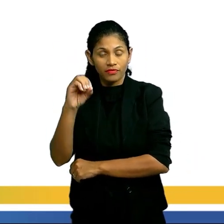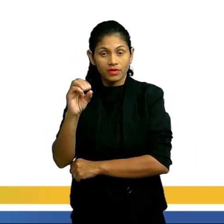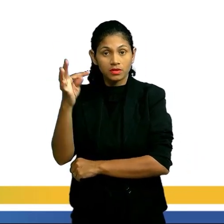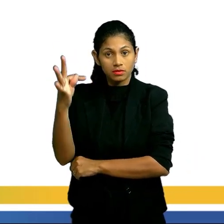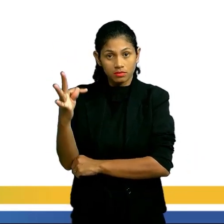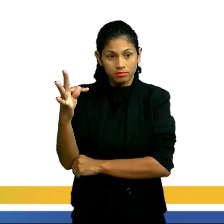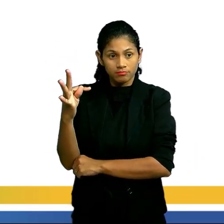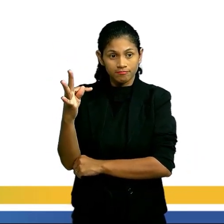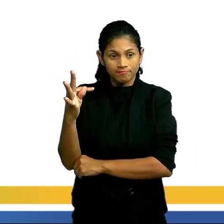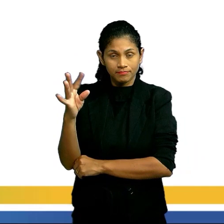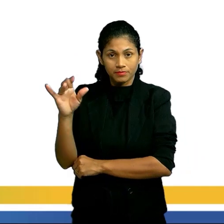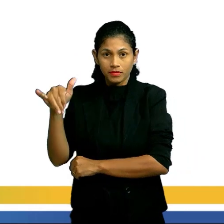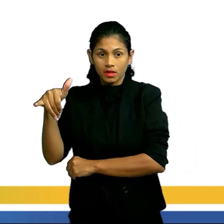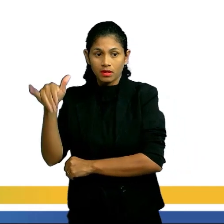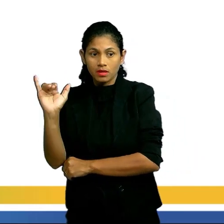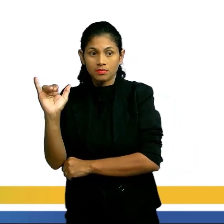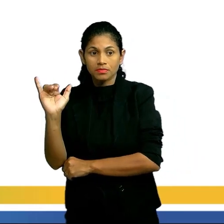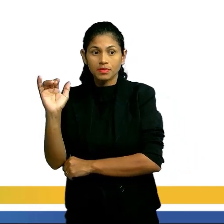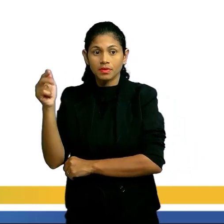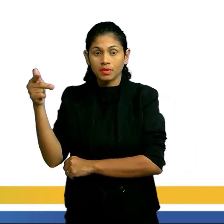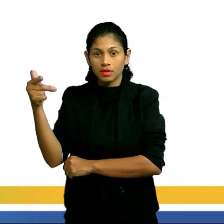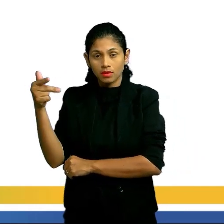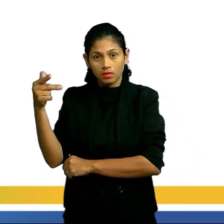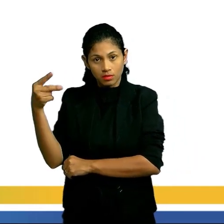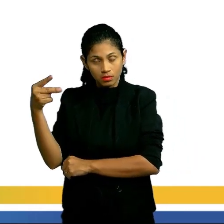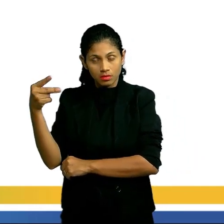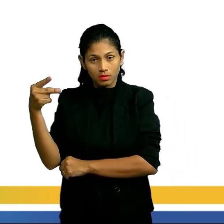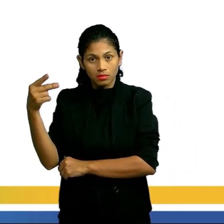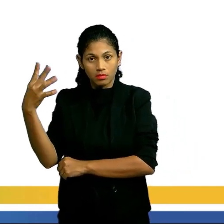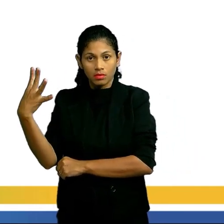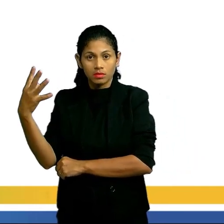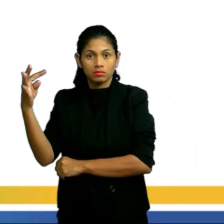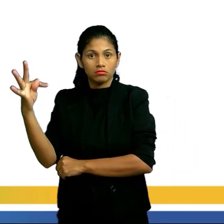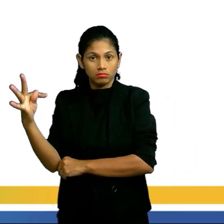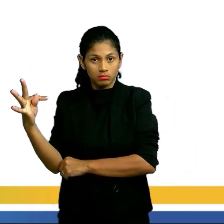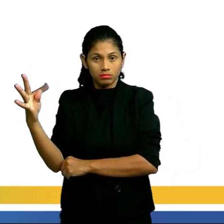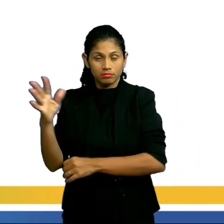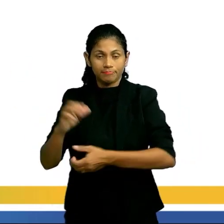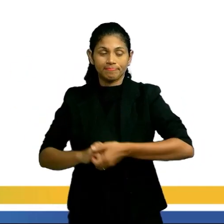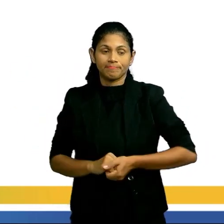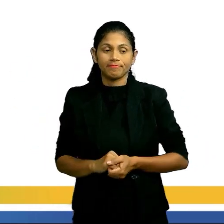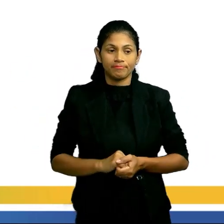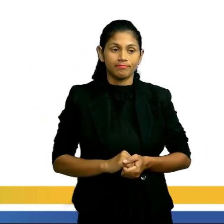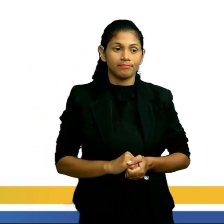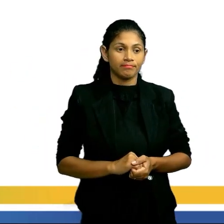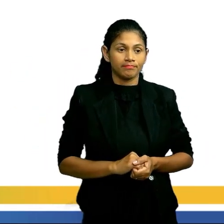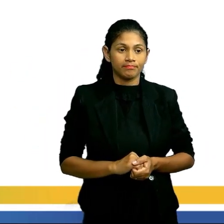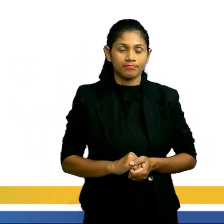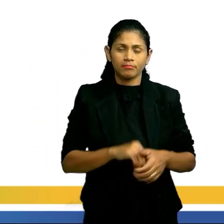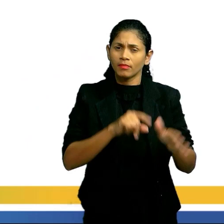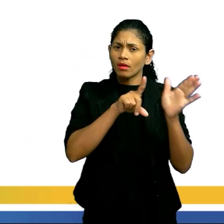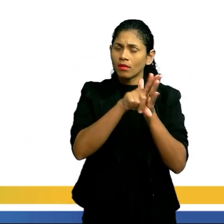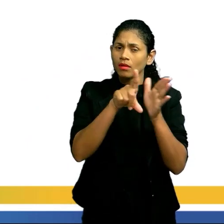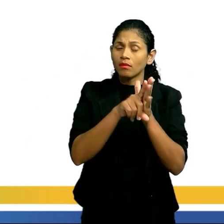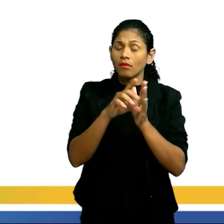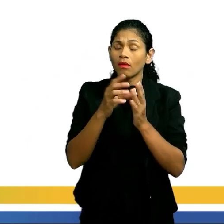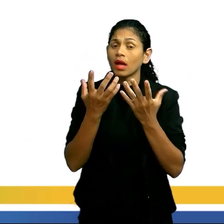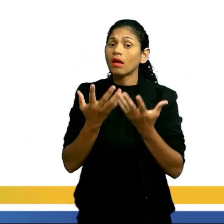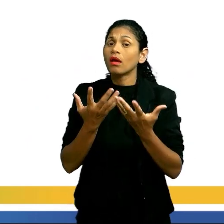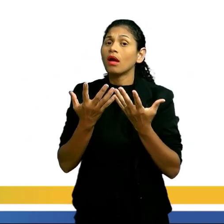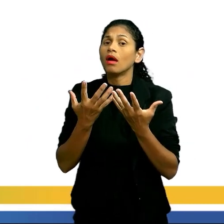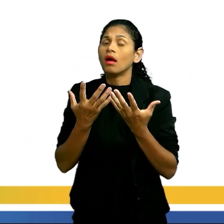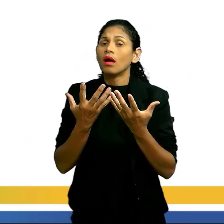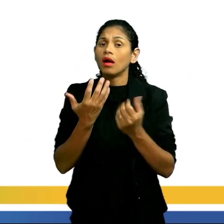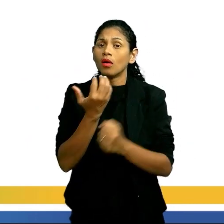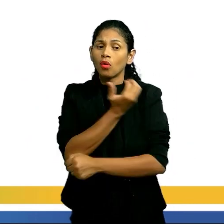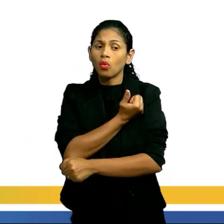20t e y igual a 4t, ok? A questão quer o número de peças a